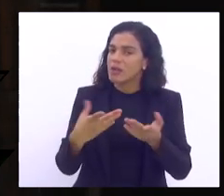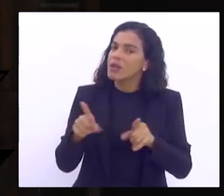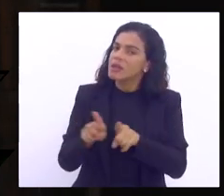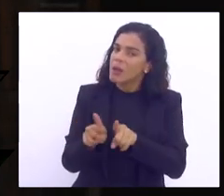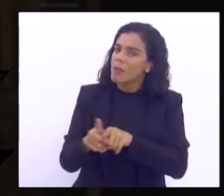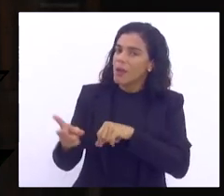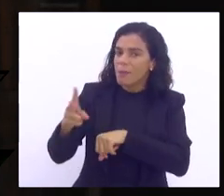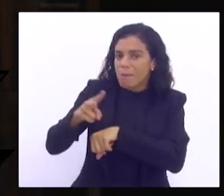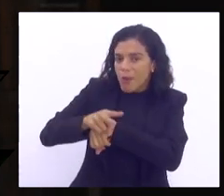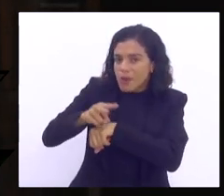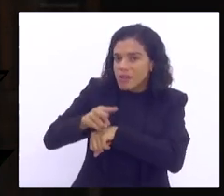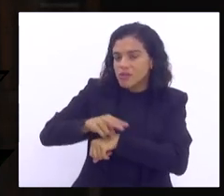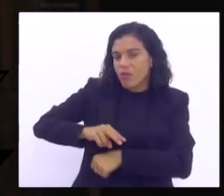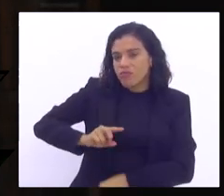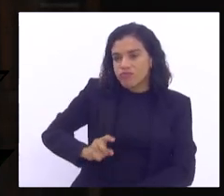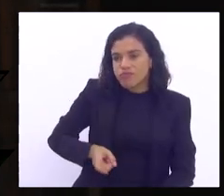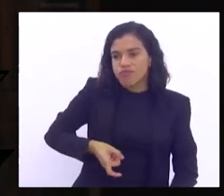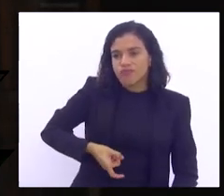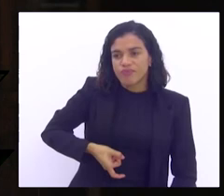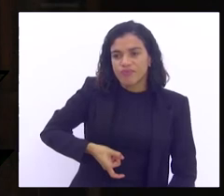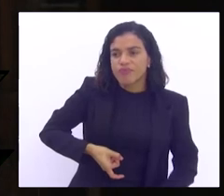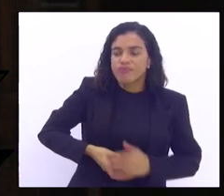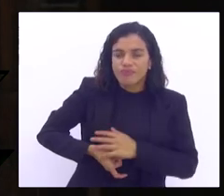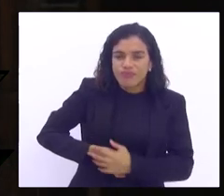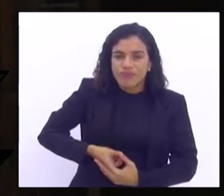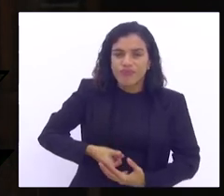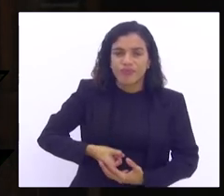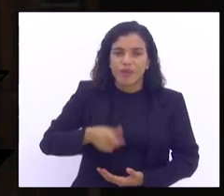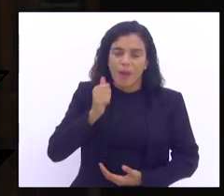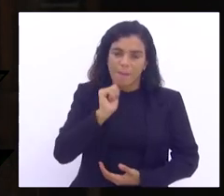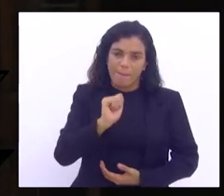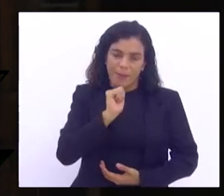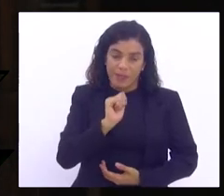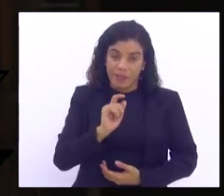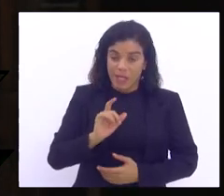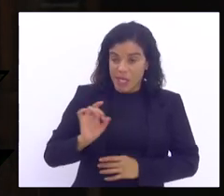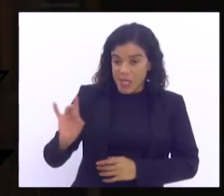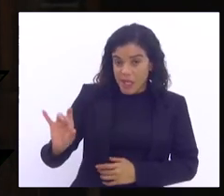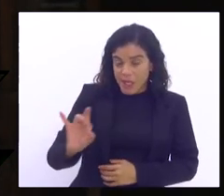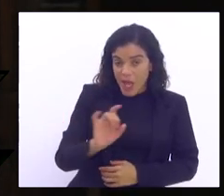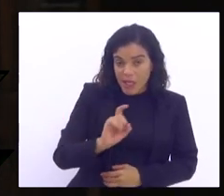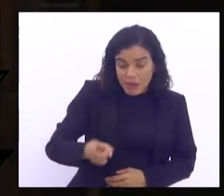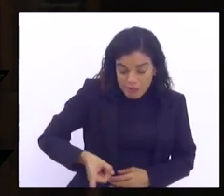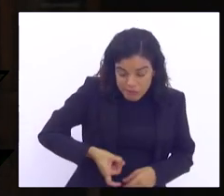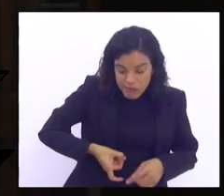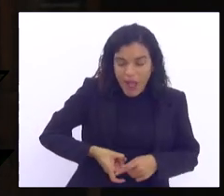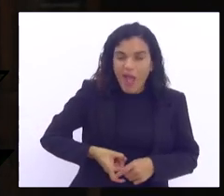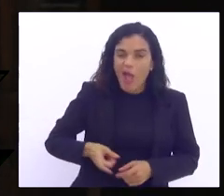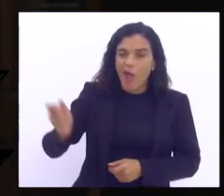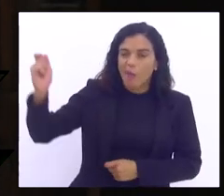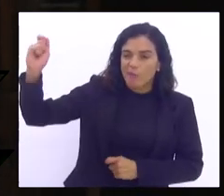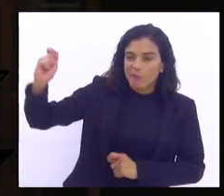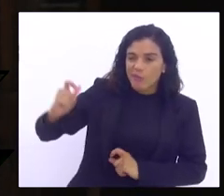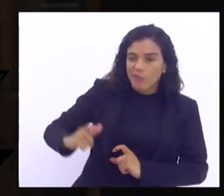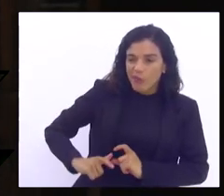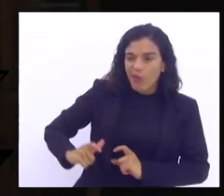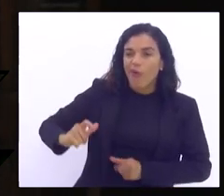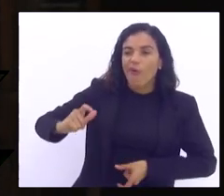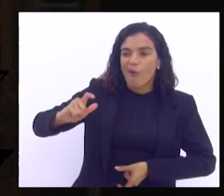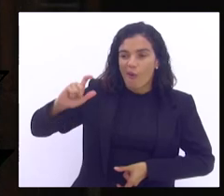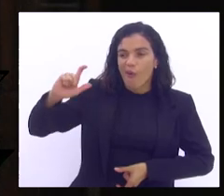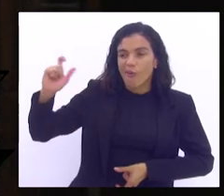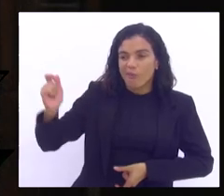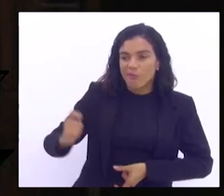novo ser que está no ventre de sua mãe. Cada bebê em formação é um dom precioso, com